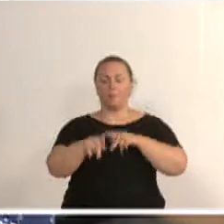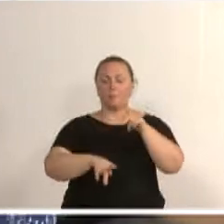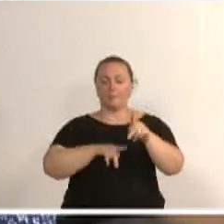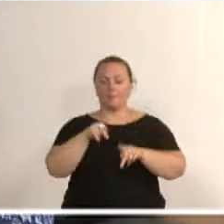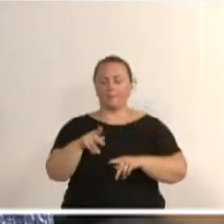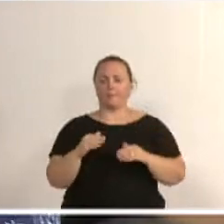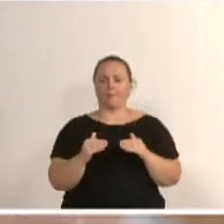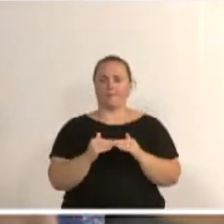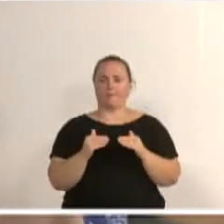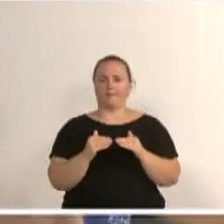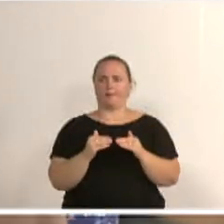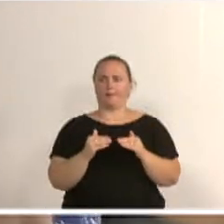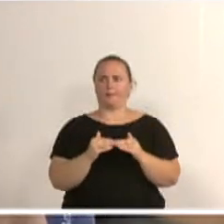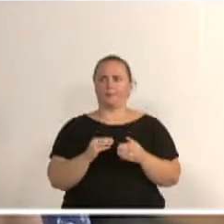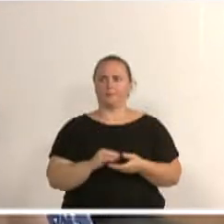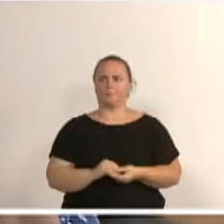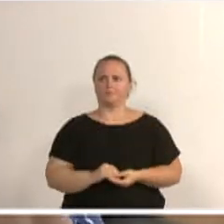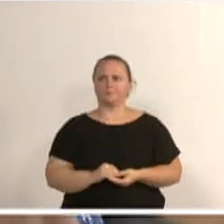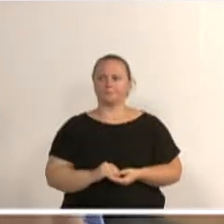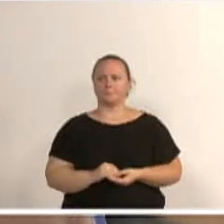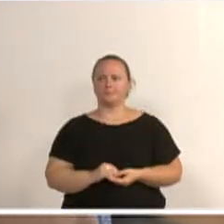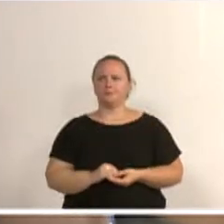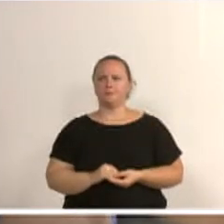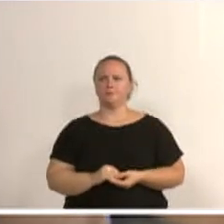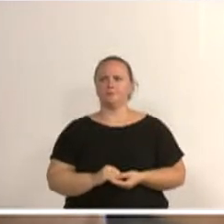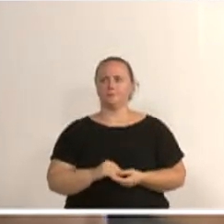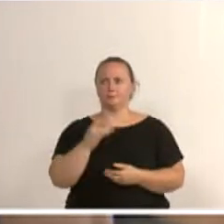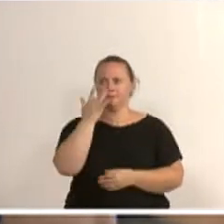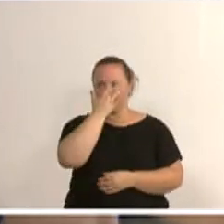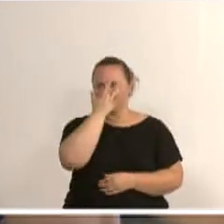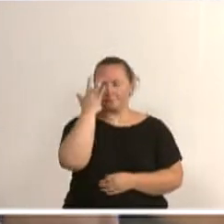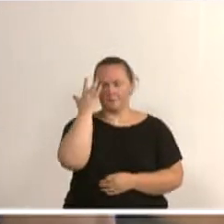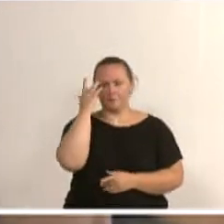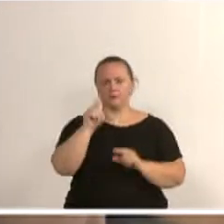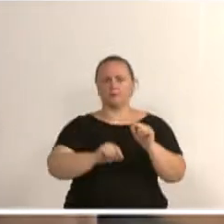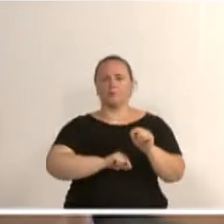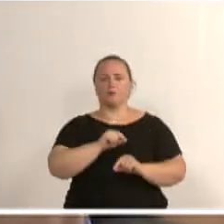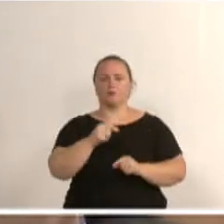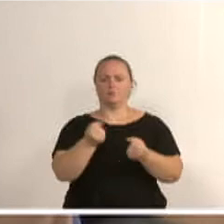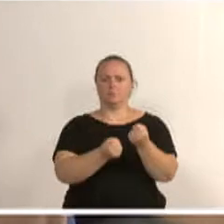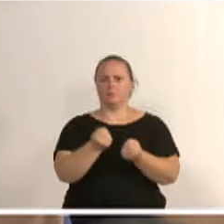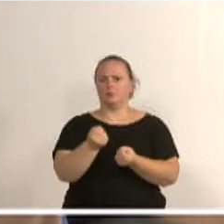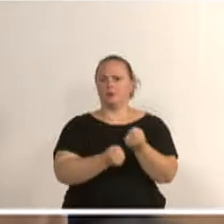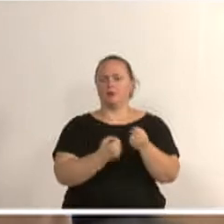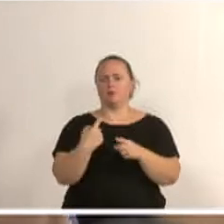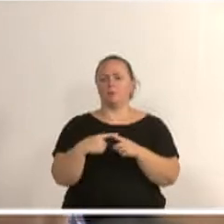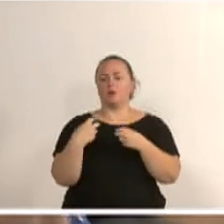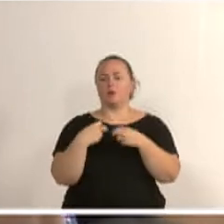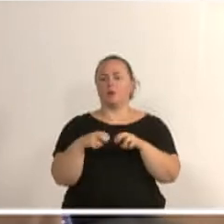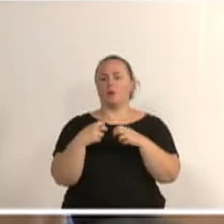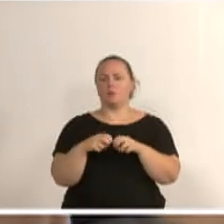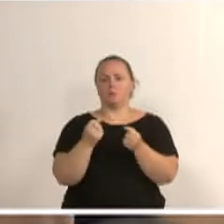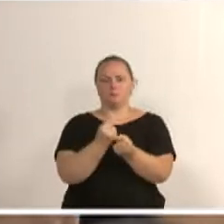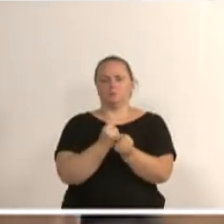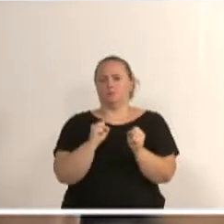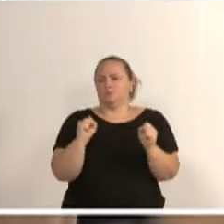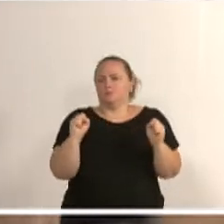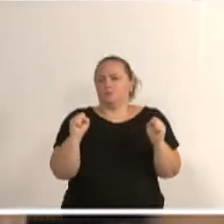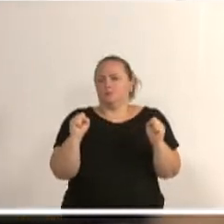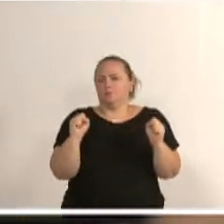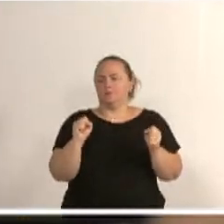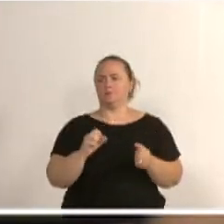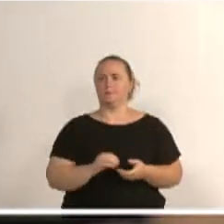isso. O trânsito que nós enfrentamos, porque as pessoas vão adquirir caro, porque andar de ônibus desse jeito não dá mais. Não tem horário de